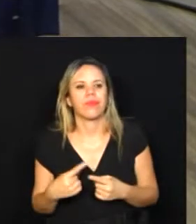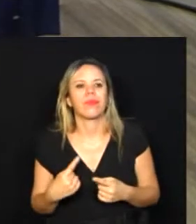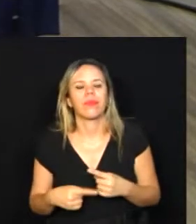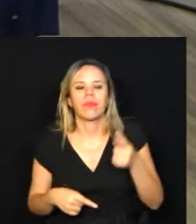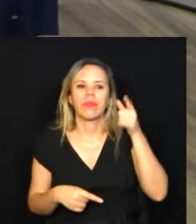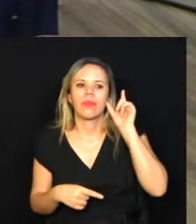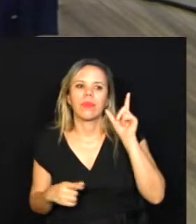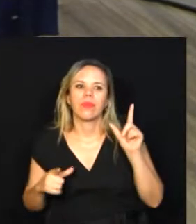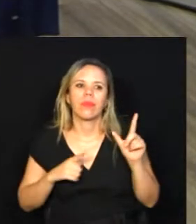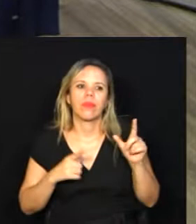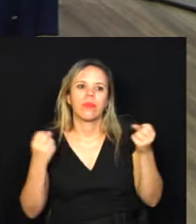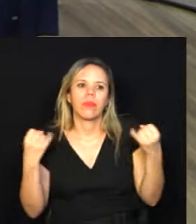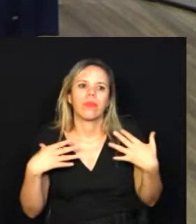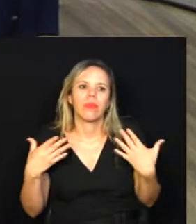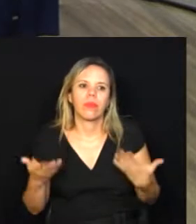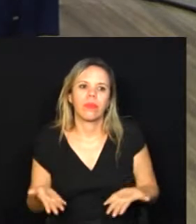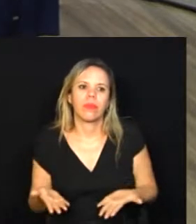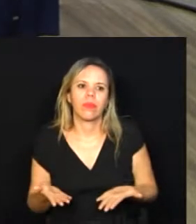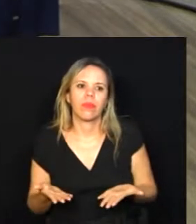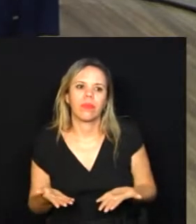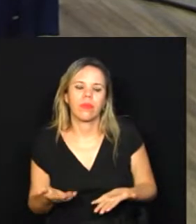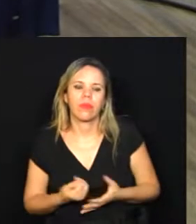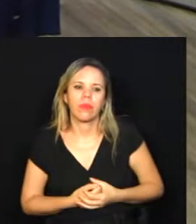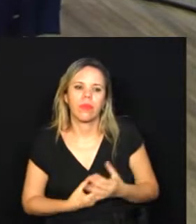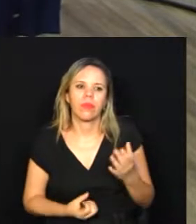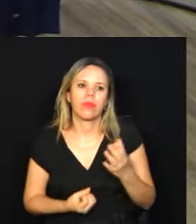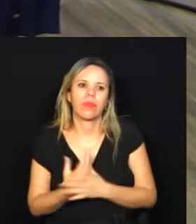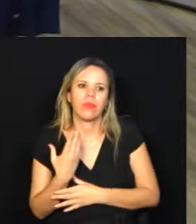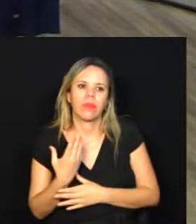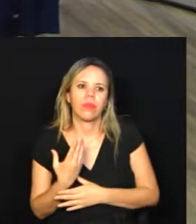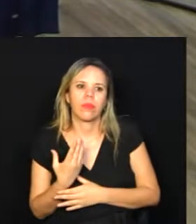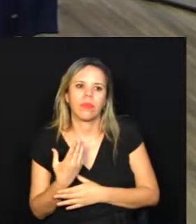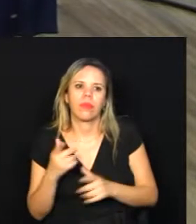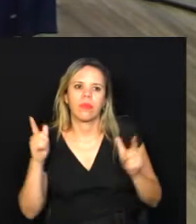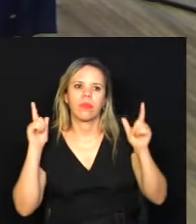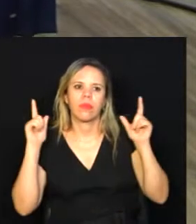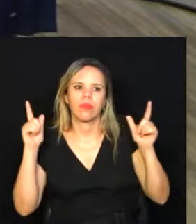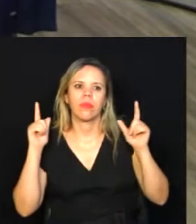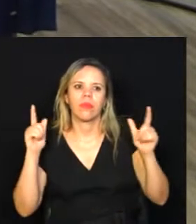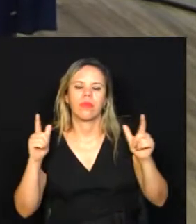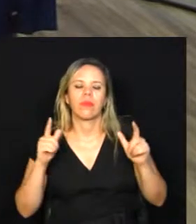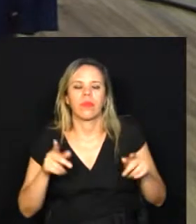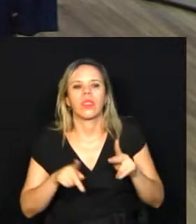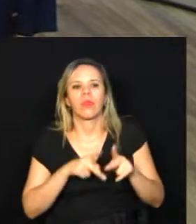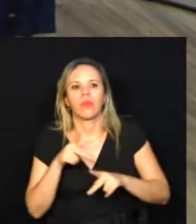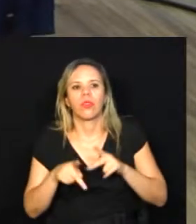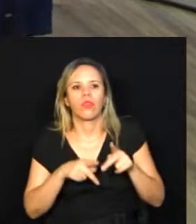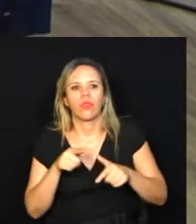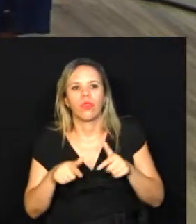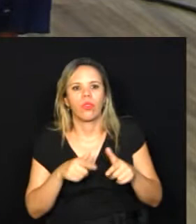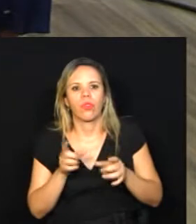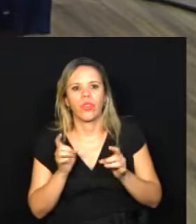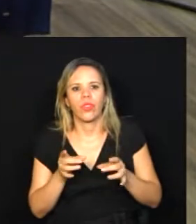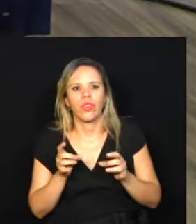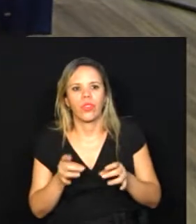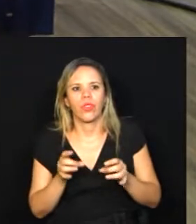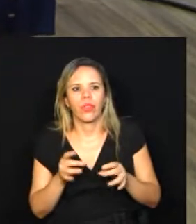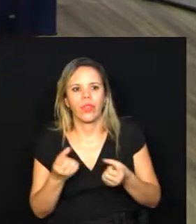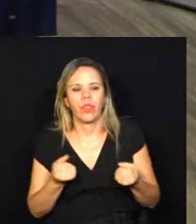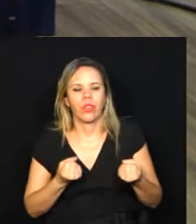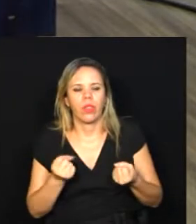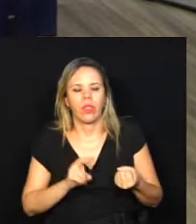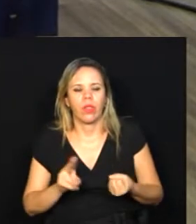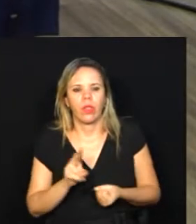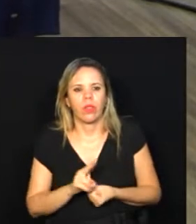porque ontem nós dissemos aqui né que estava acontecendo um protesto dos revendedores de carros usados